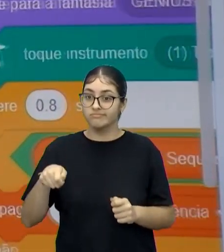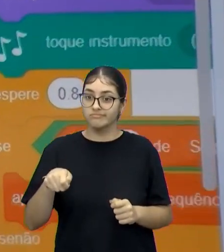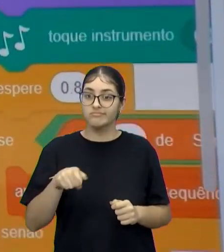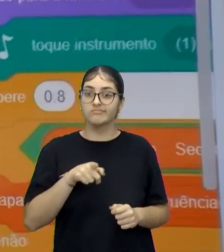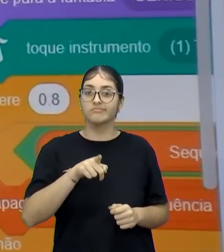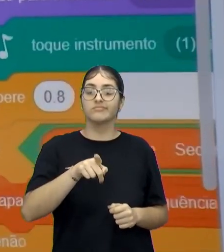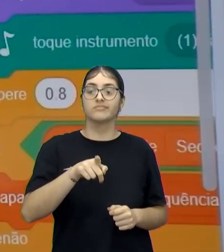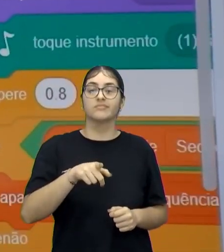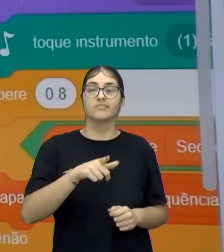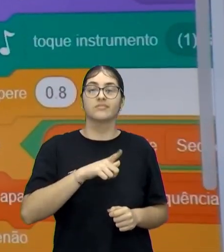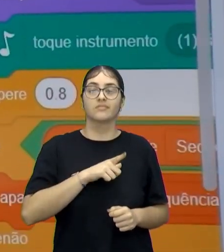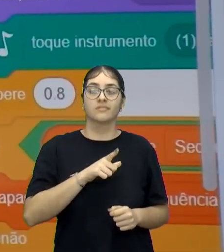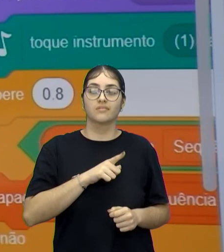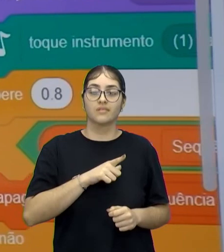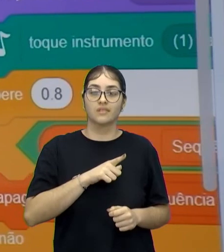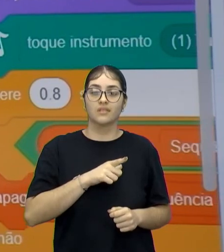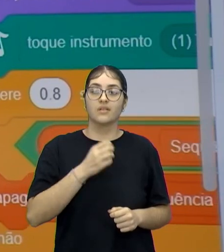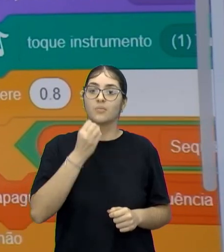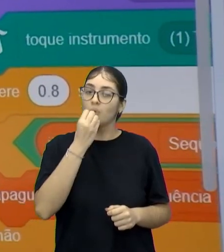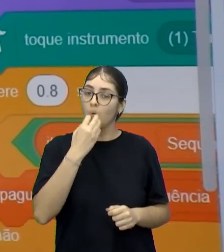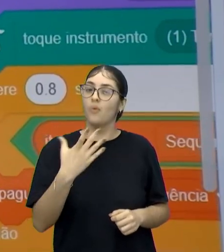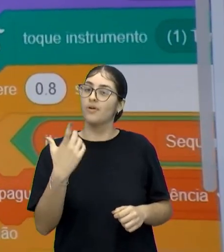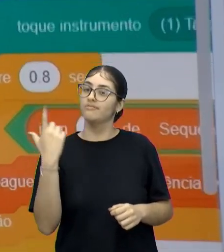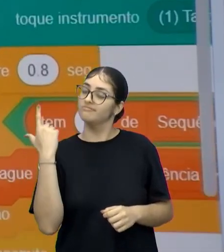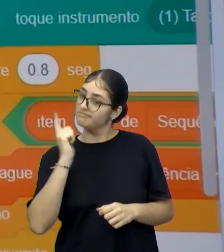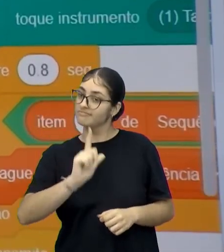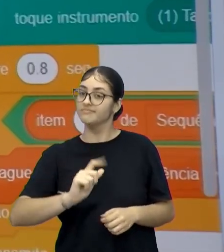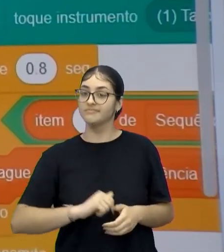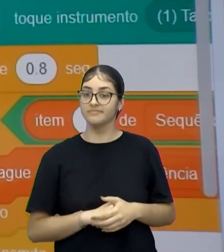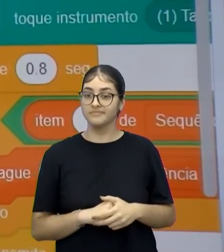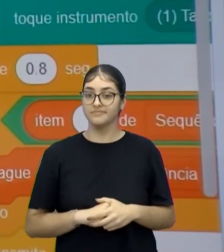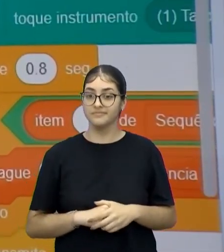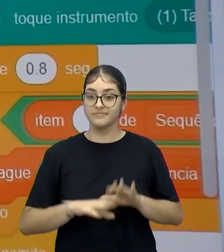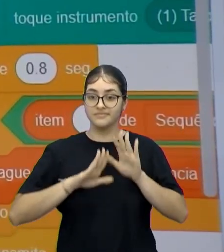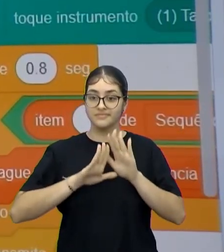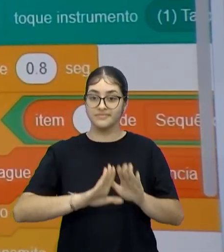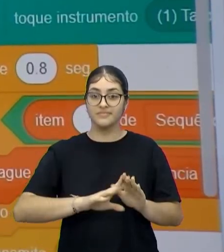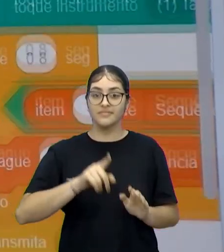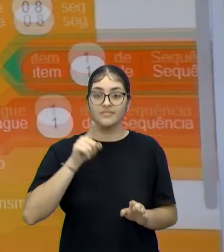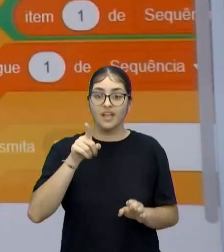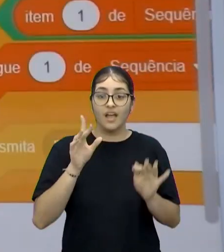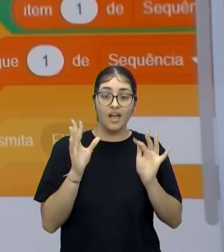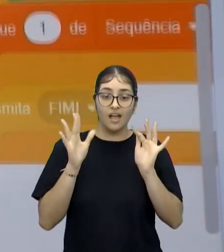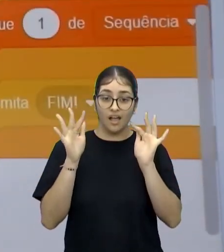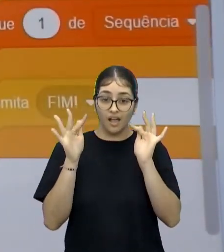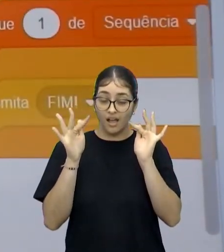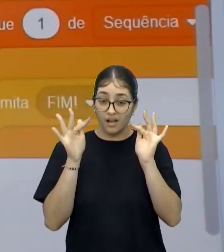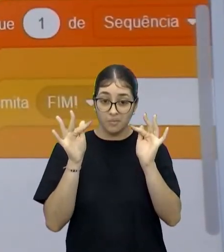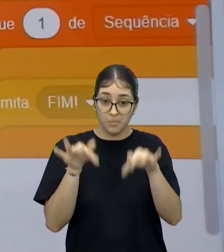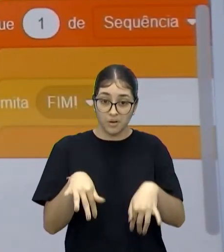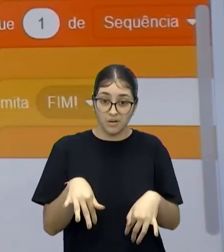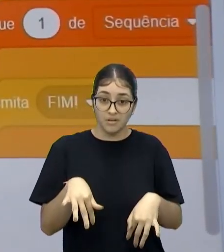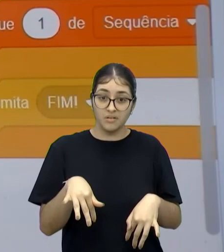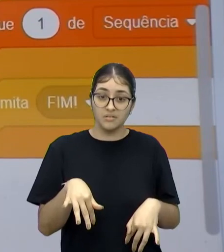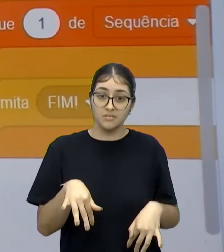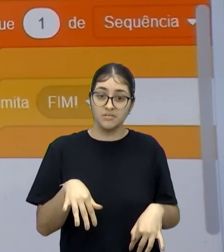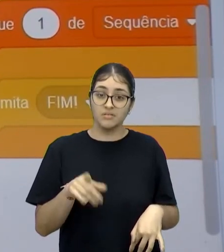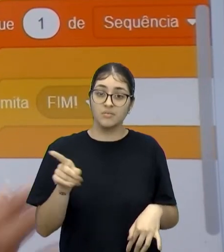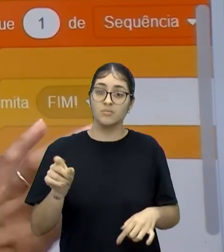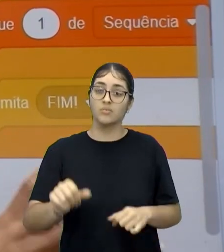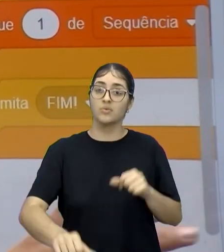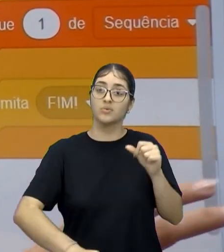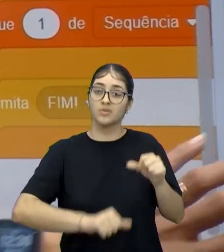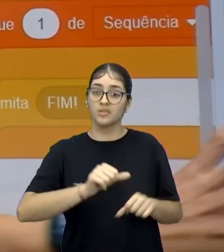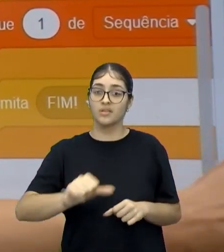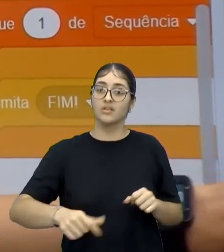você transmita, boa, acertou quando acabou o jogo. E quando você recebeu o fim, né, recebeu o fim, mude o cenário,